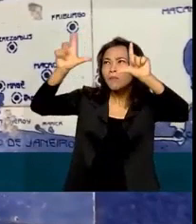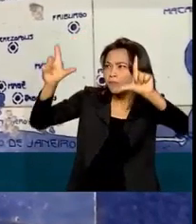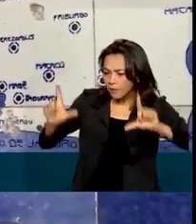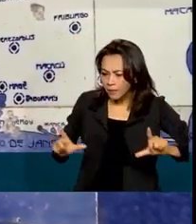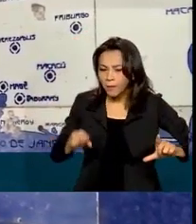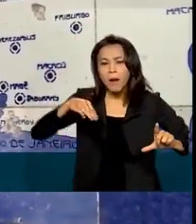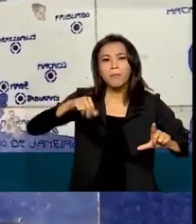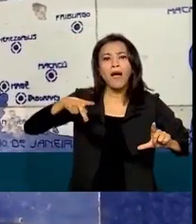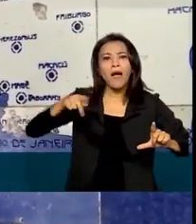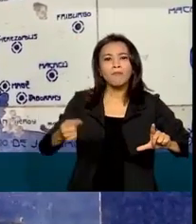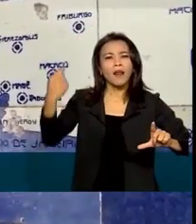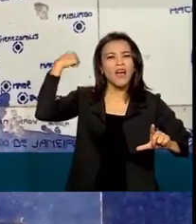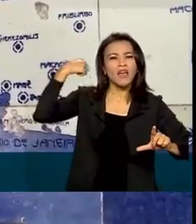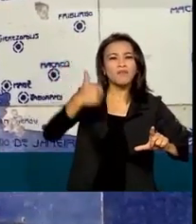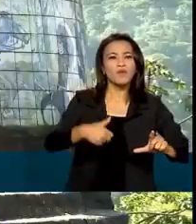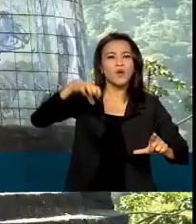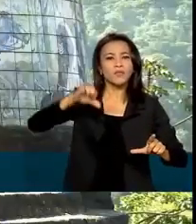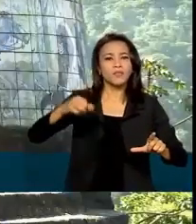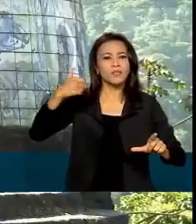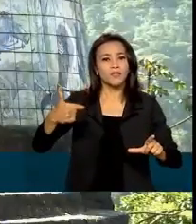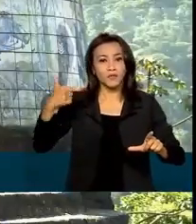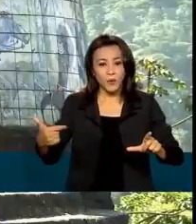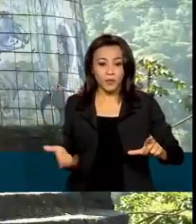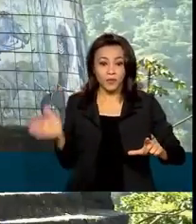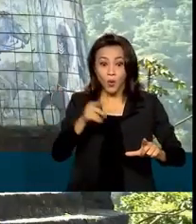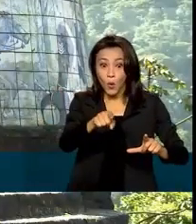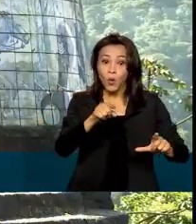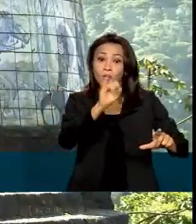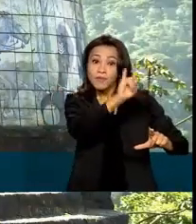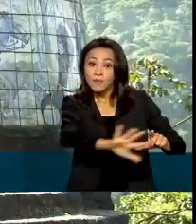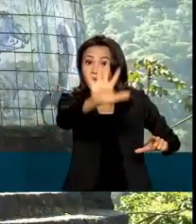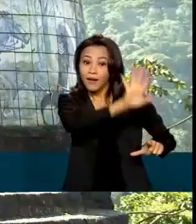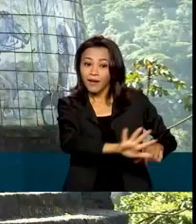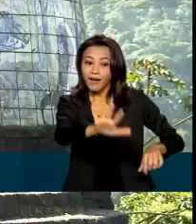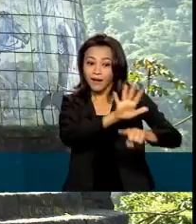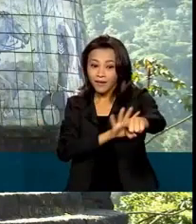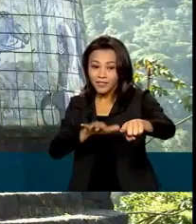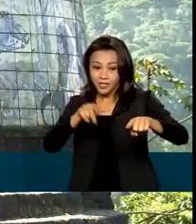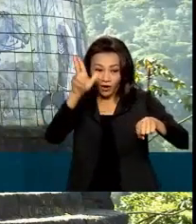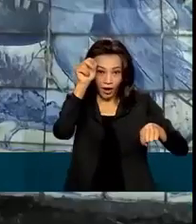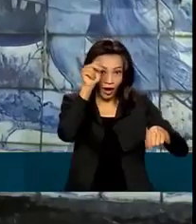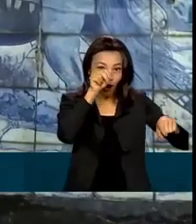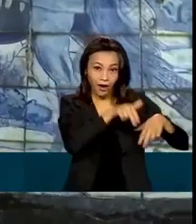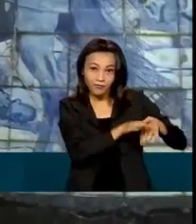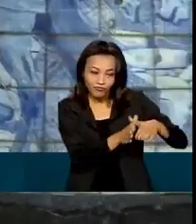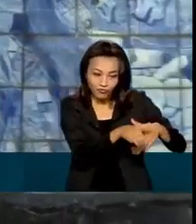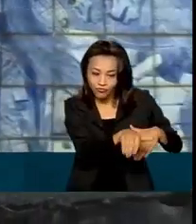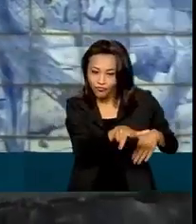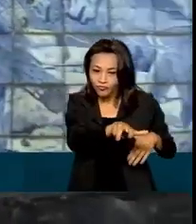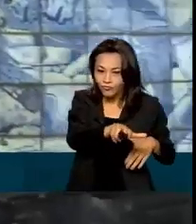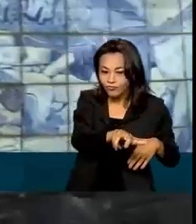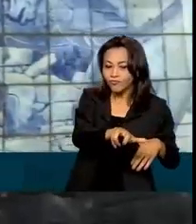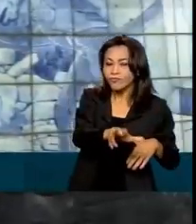Rodoviários de 1922 outros reproduzem cenas como a passagem de mulas pela estrada os